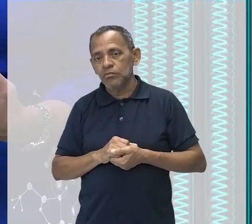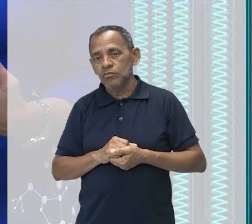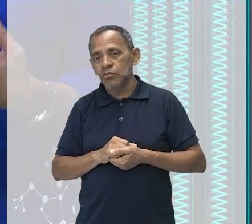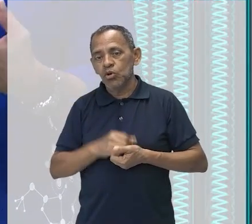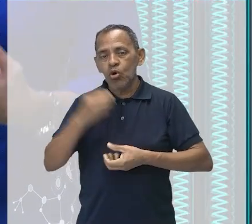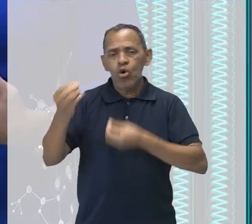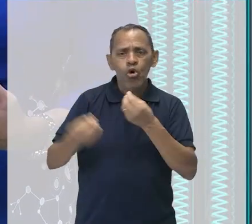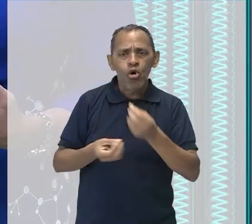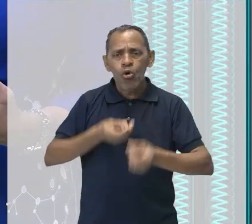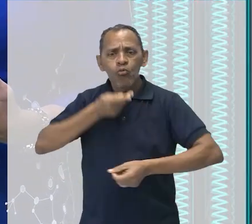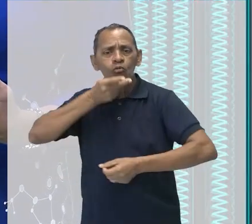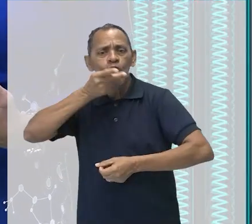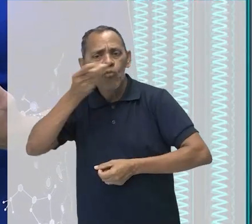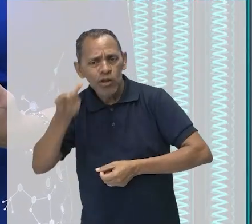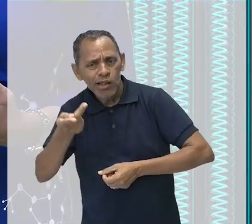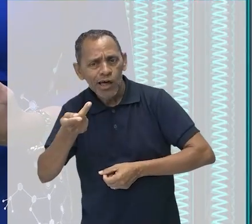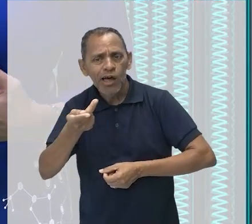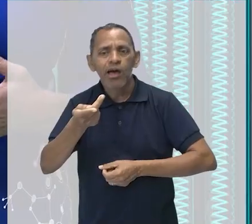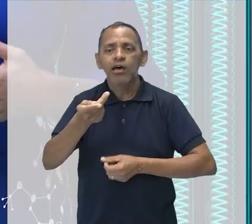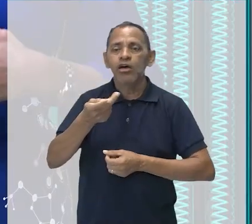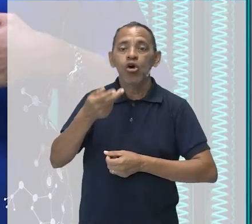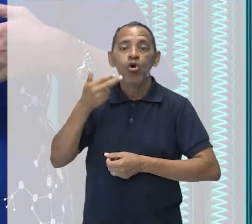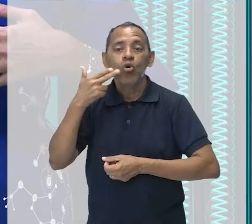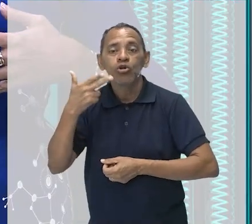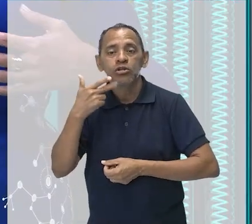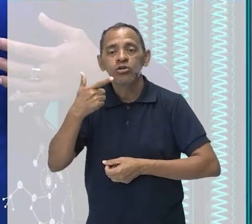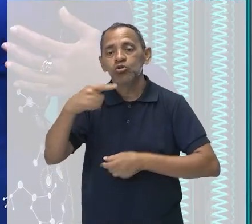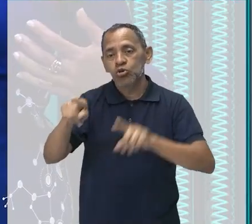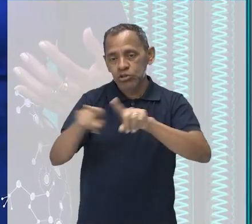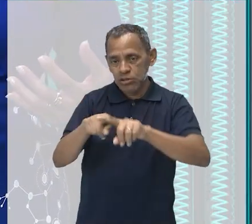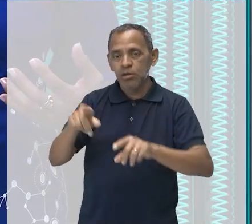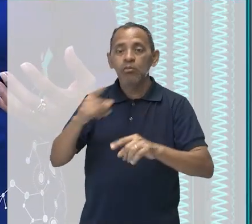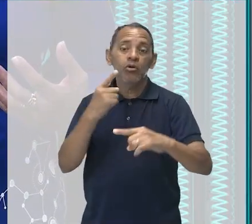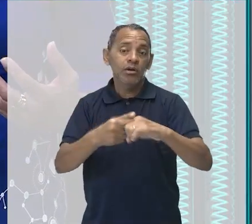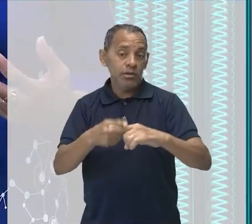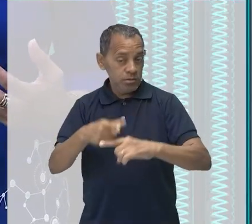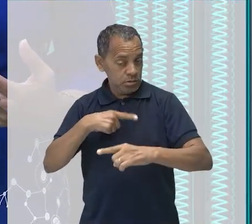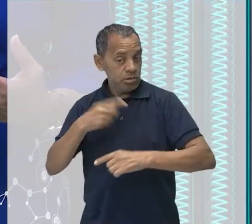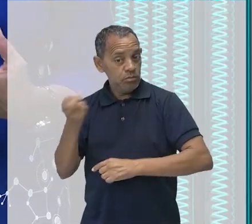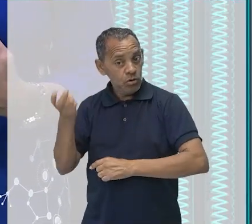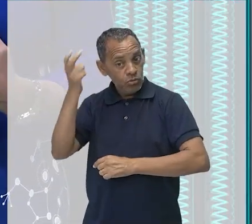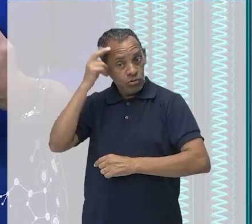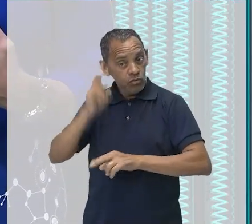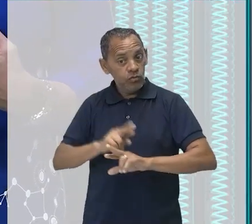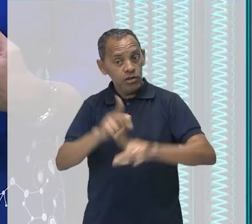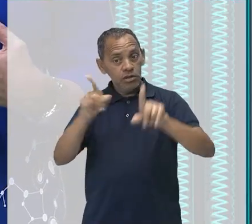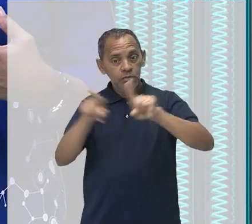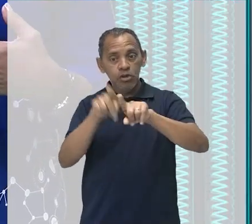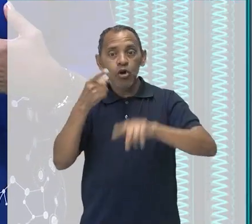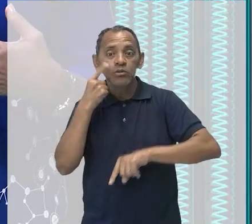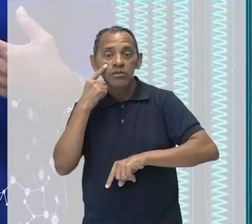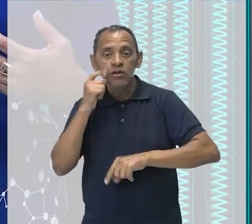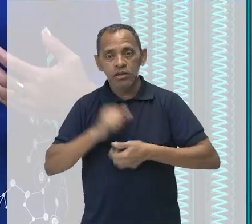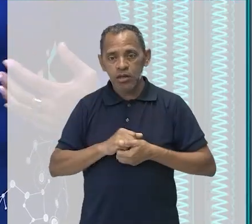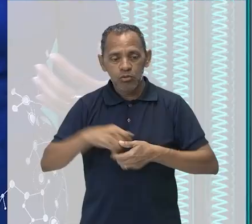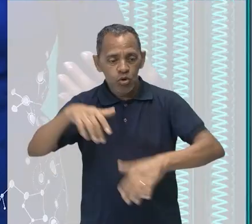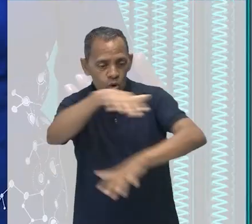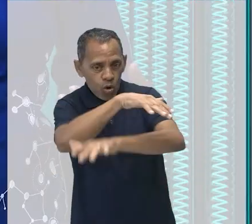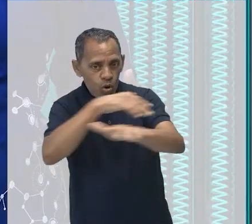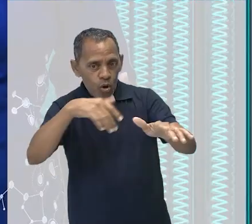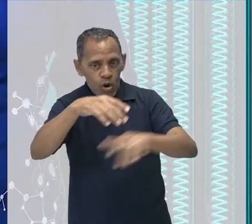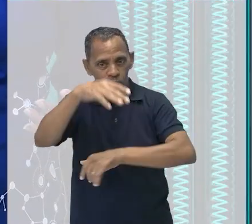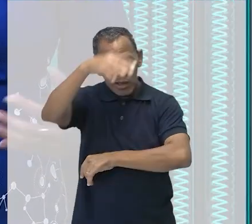que os indígenas falavam outro idioma e tinha ali toda uma cultura. Então observaram que eles faziam